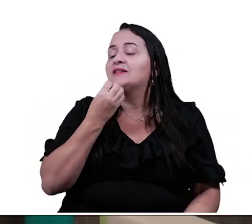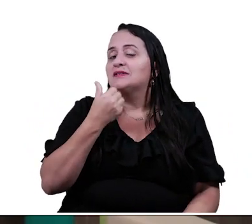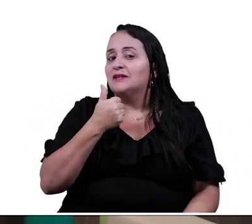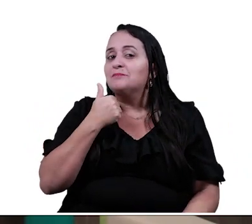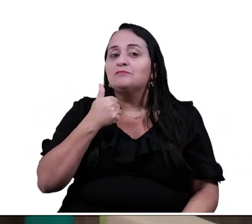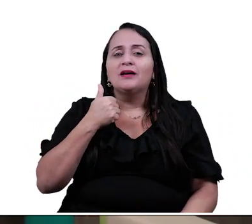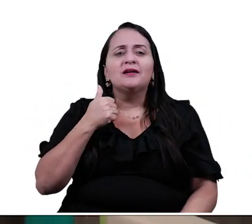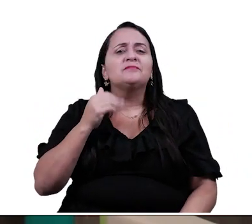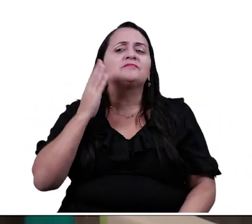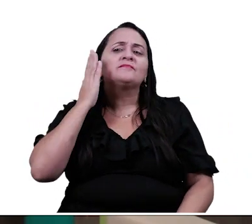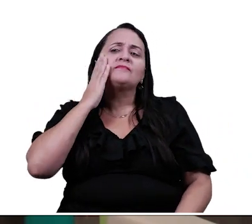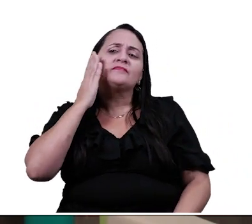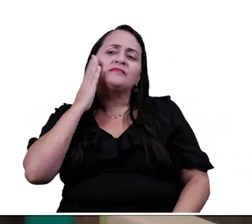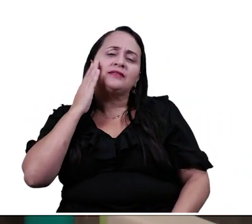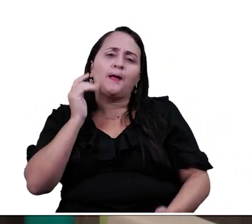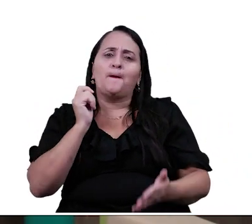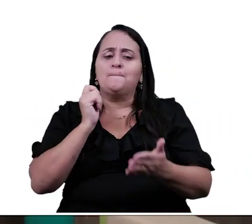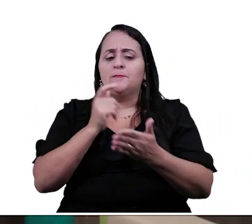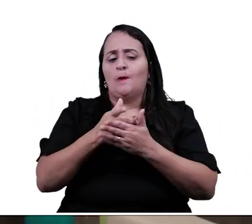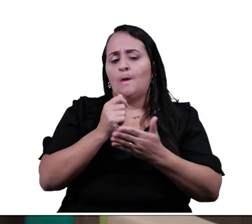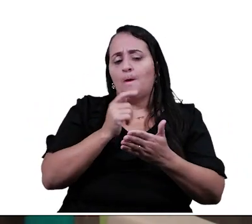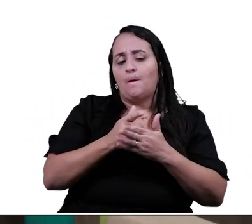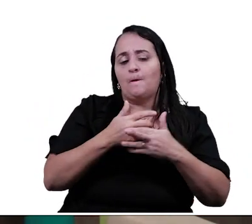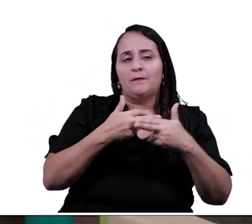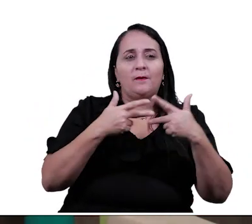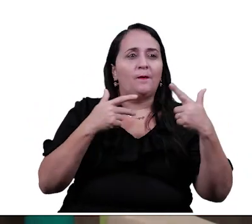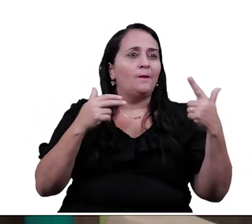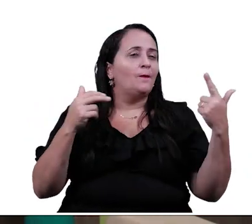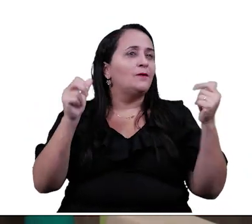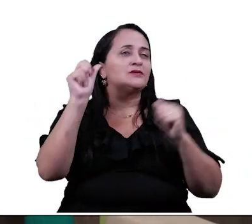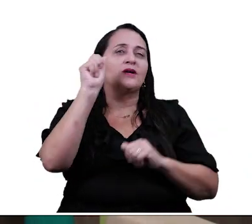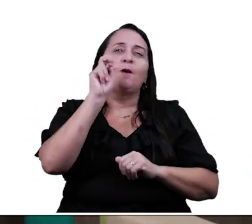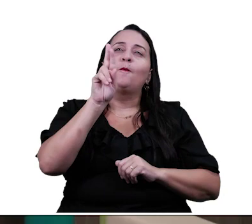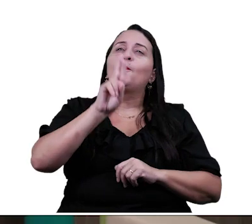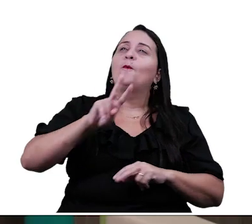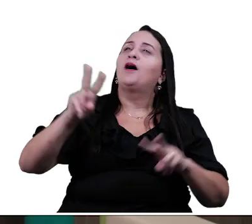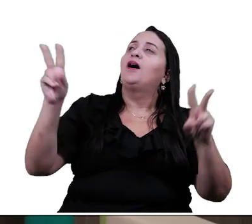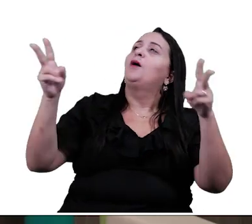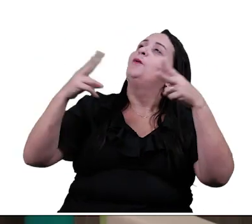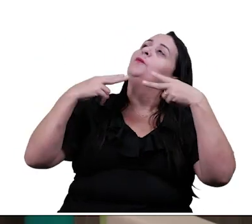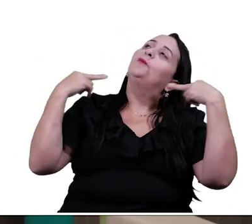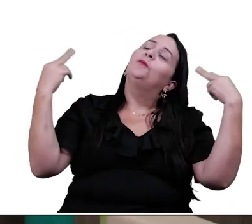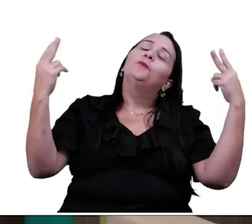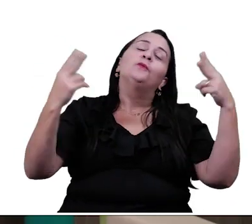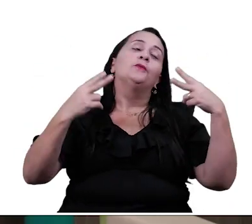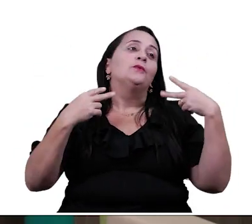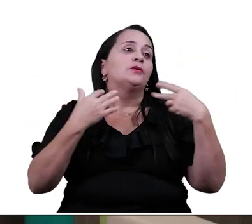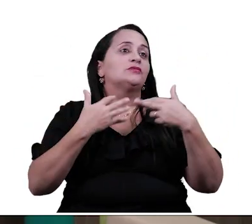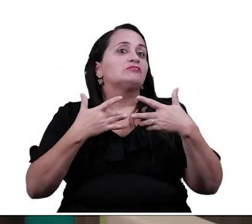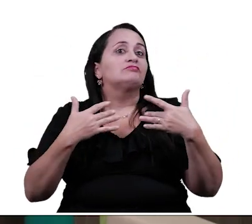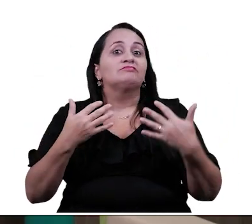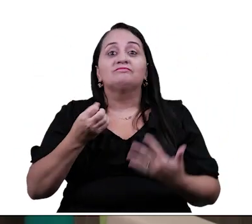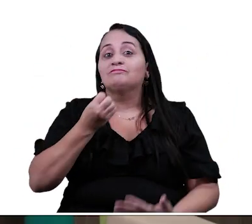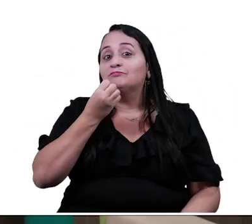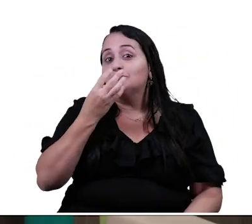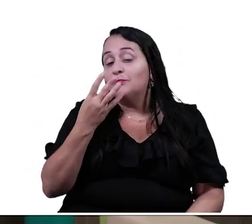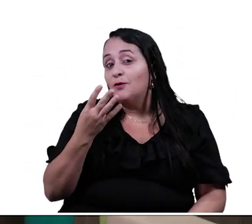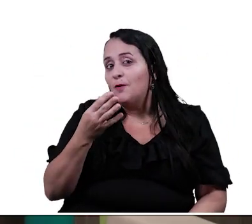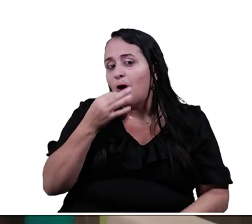Pro? certeza, é um lugar que a gente faz muitas compras, ar livre, nossa, tudo de bom. Com muitas opções de